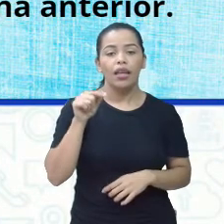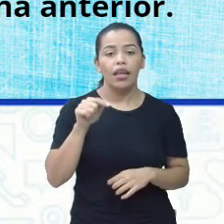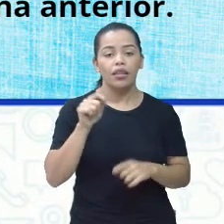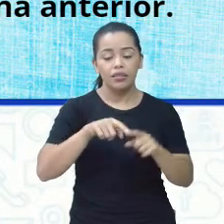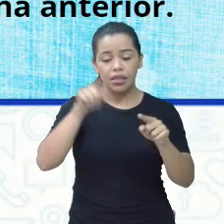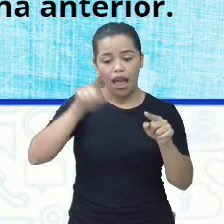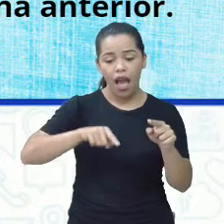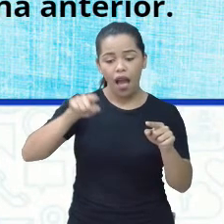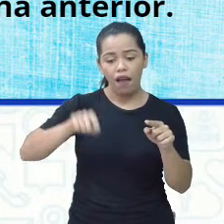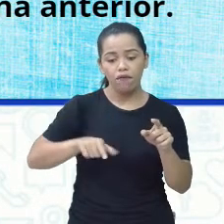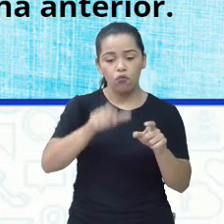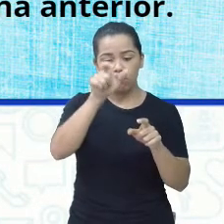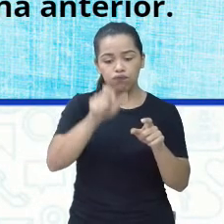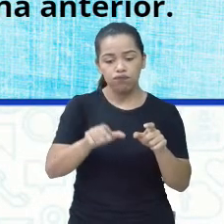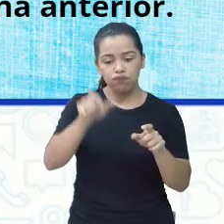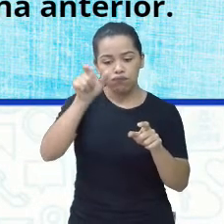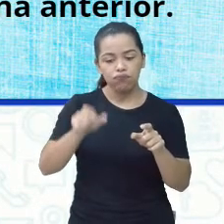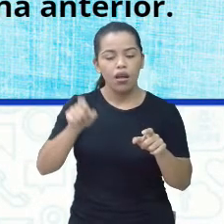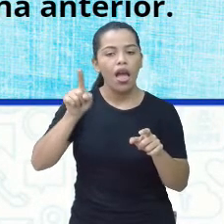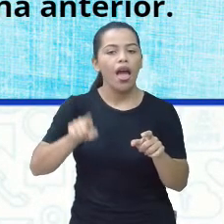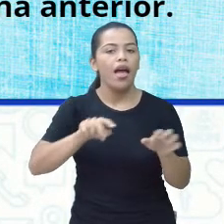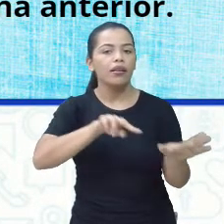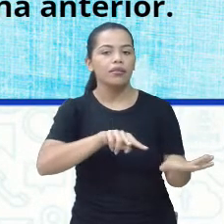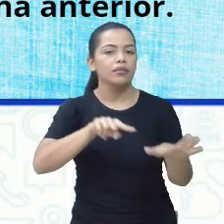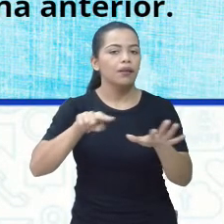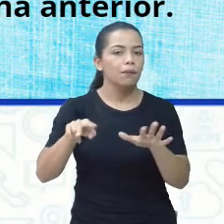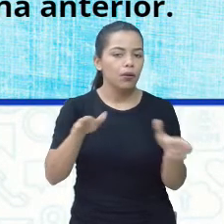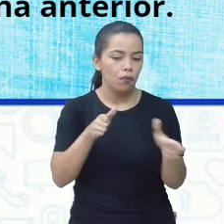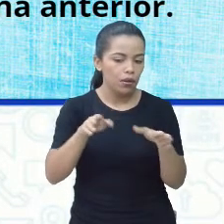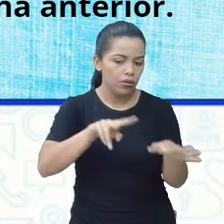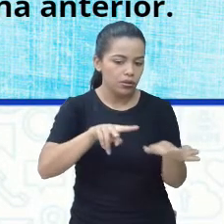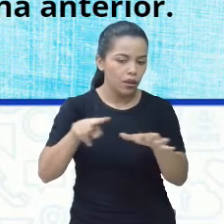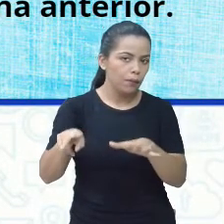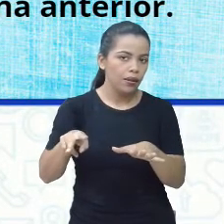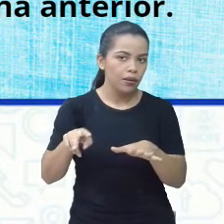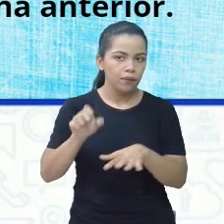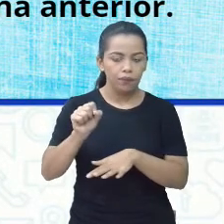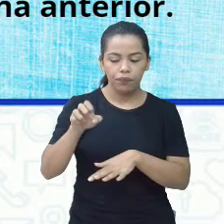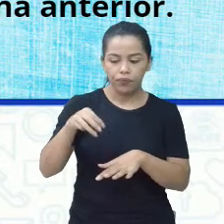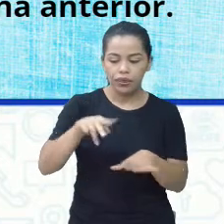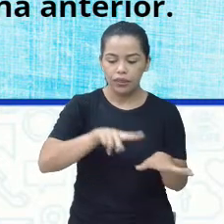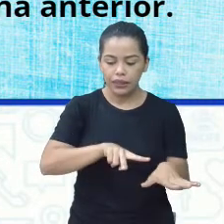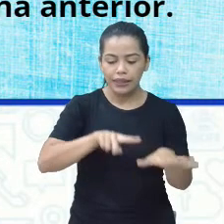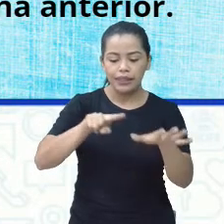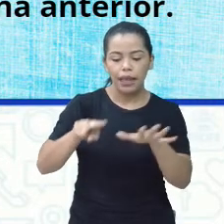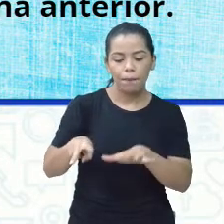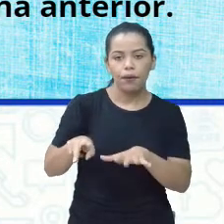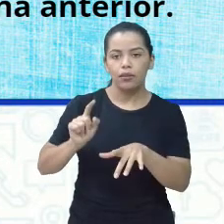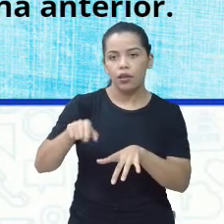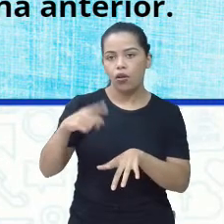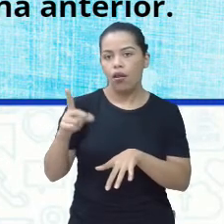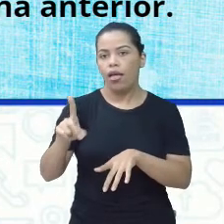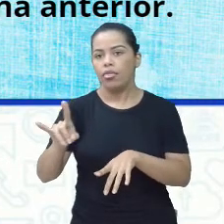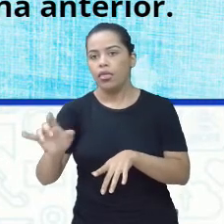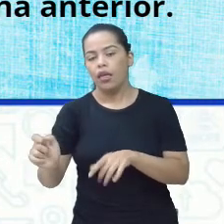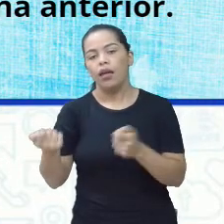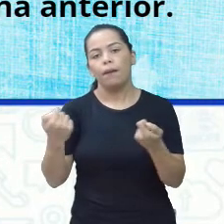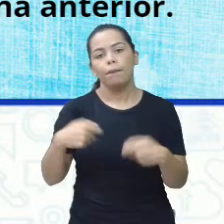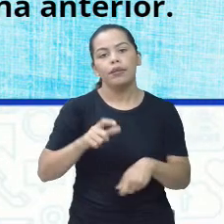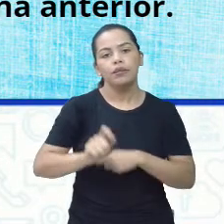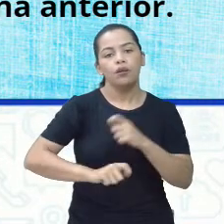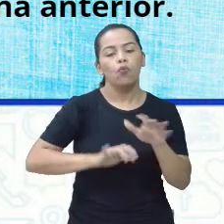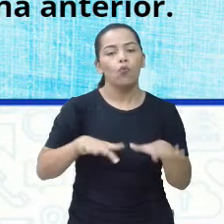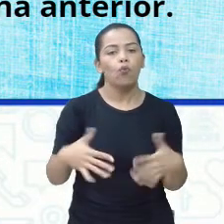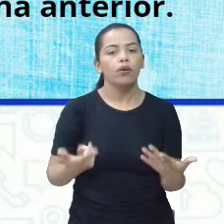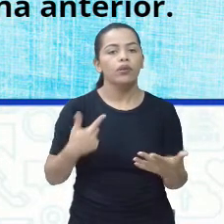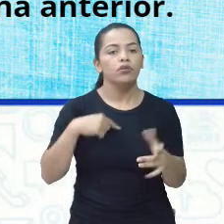gráfico semanal, como a gente pode ver lá em cima, que está marcado semana e do lado dia. Então, é necessário, quando a gente